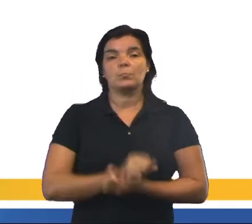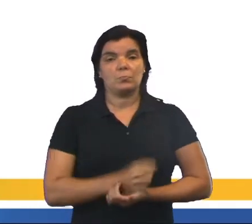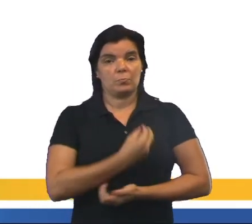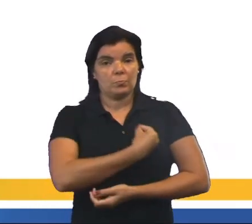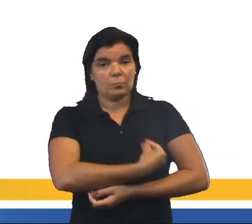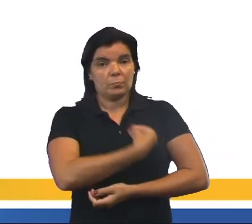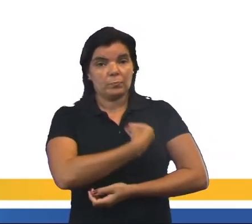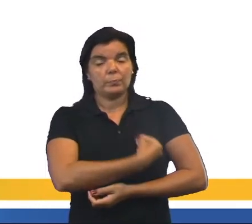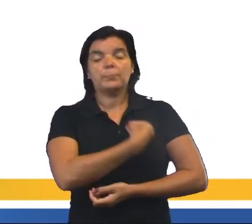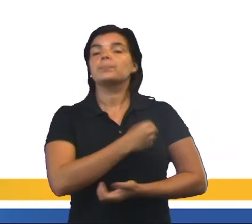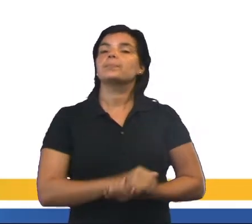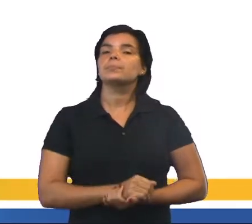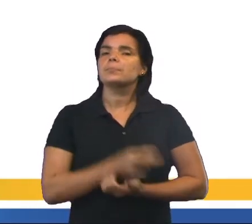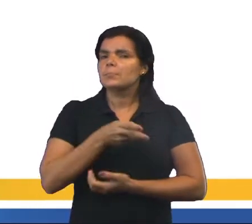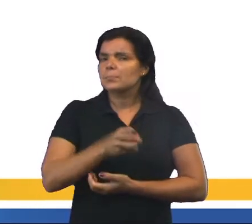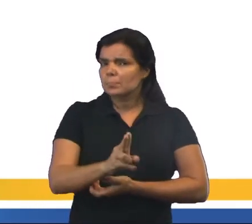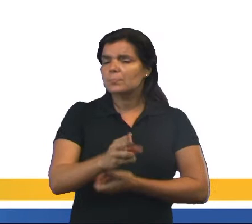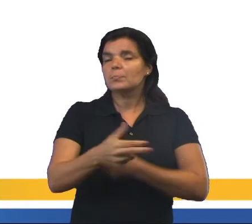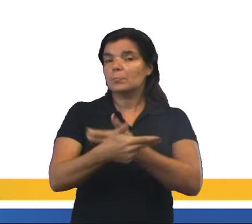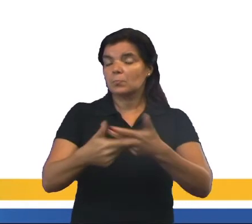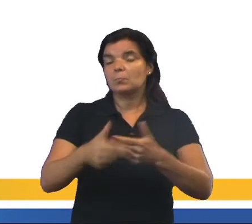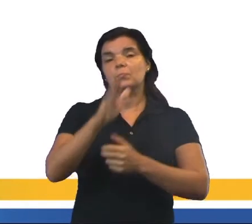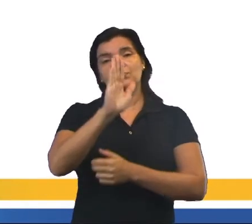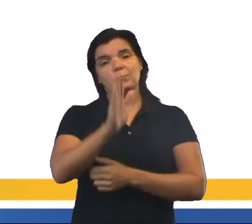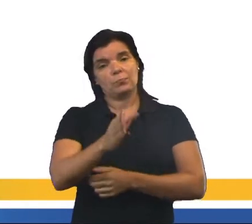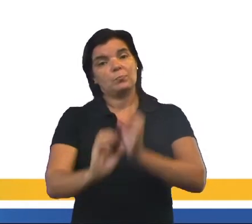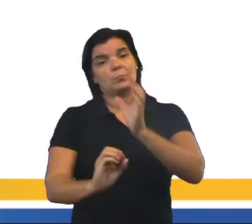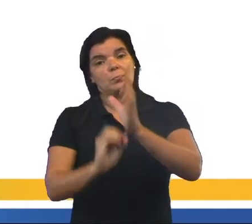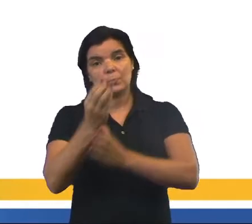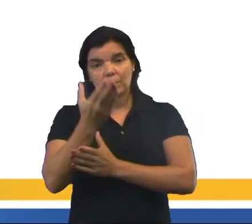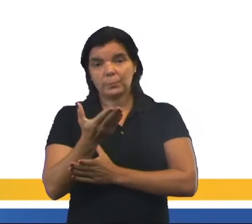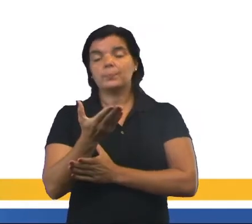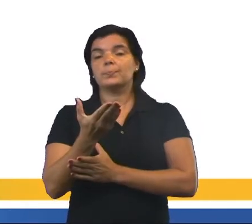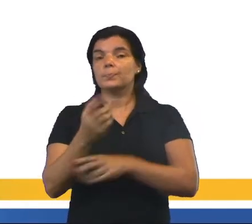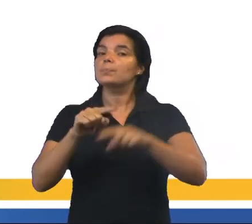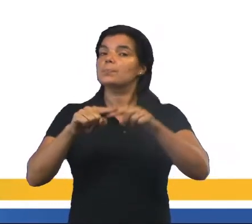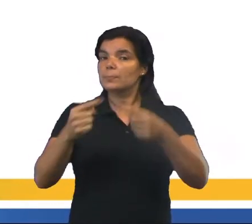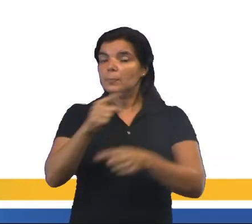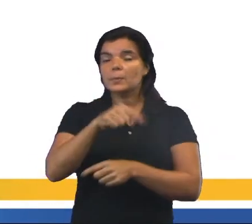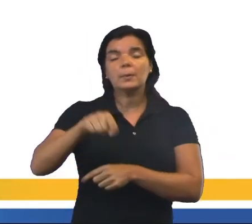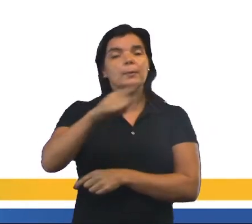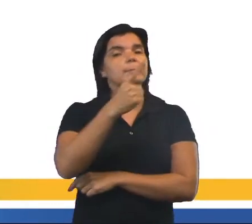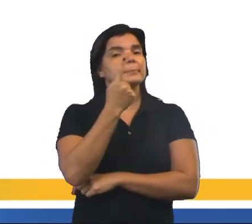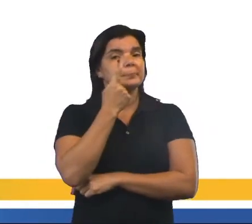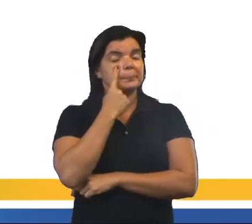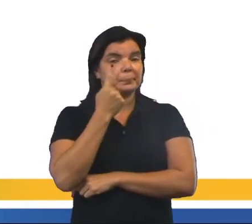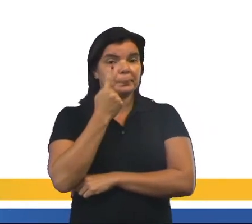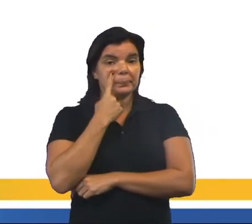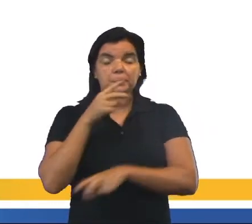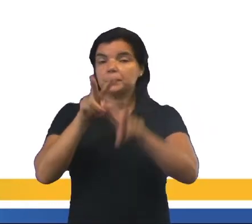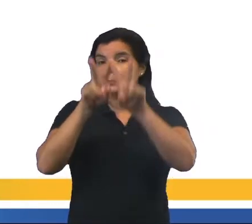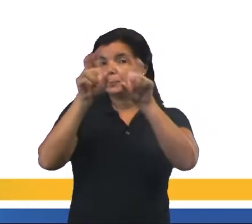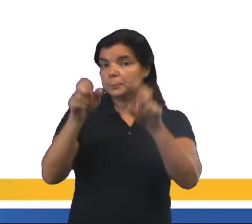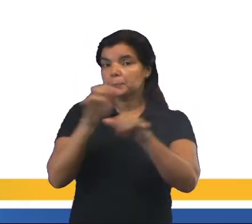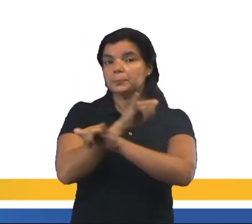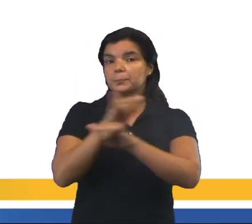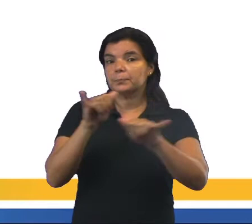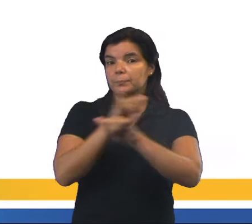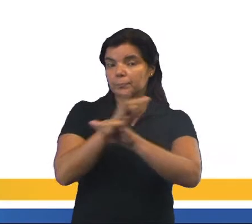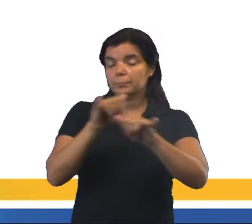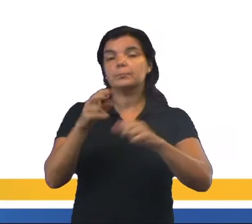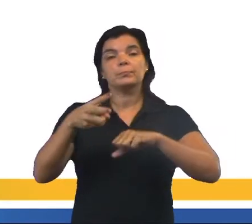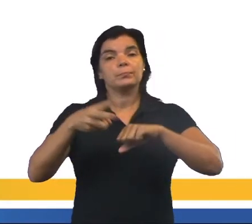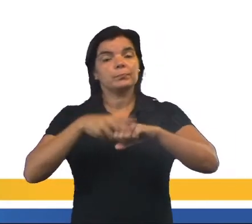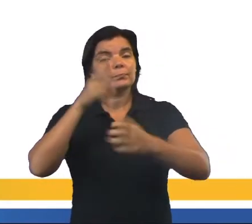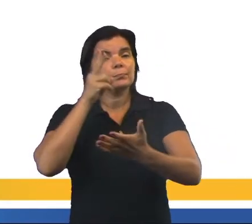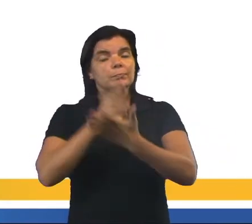tempo presente. Mesmo que algo já tenha ocorrido, mas você observa que nos títulos das notícias